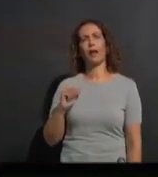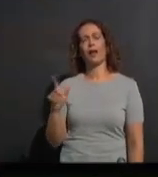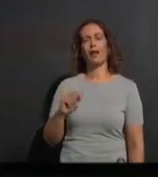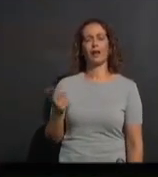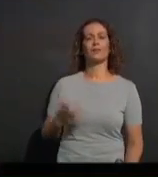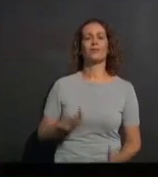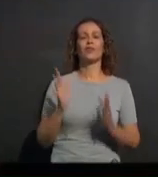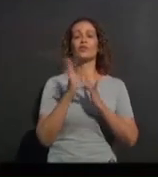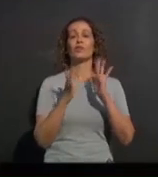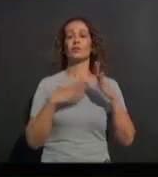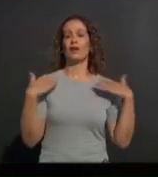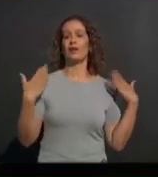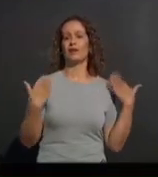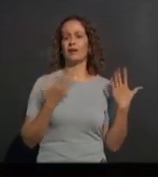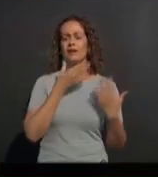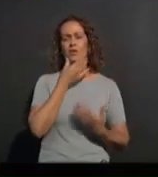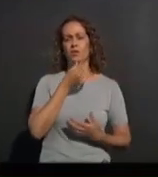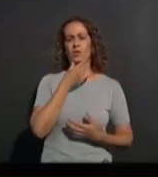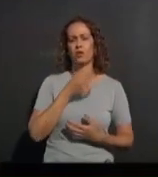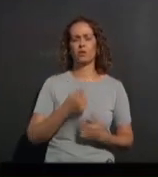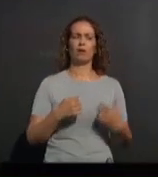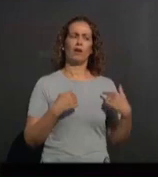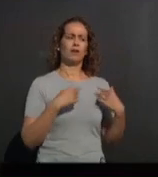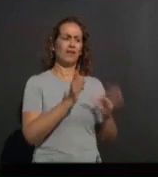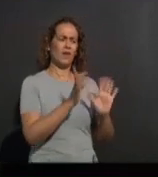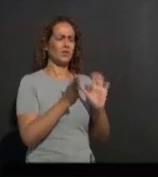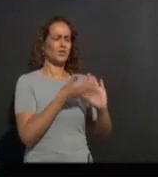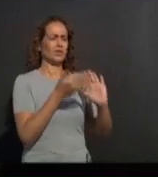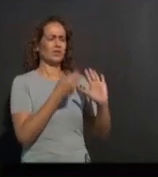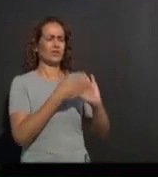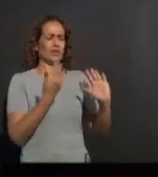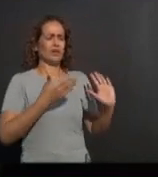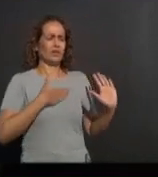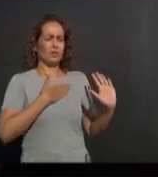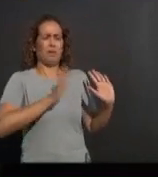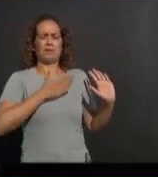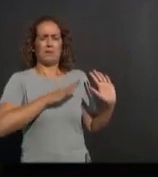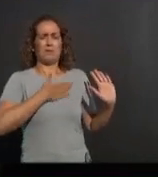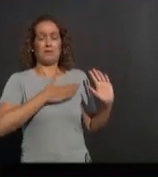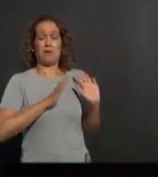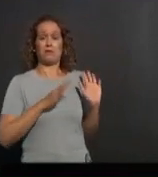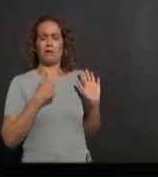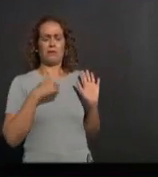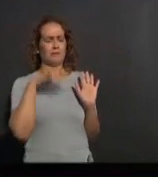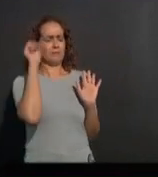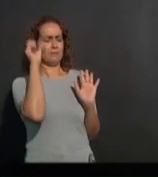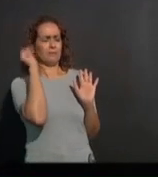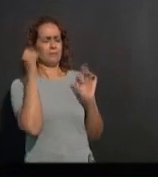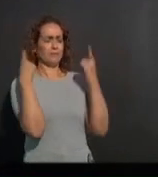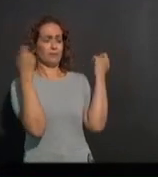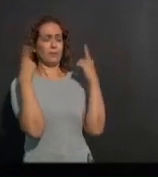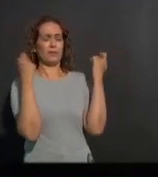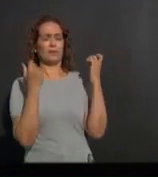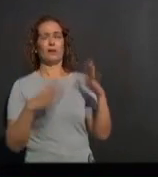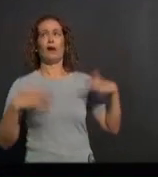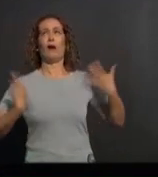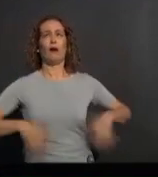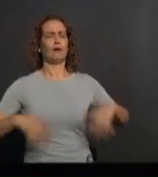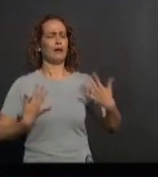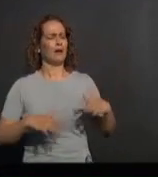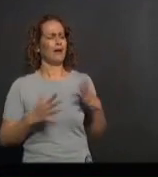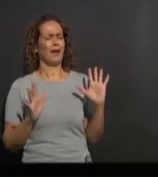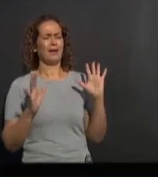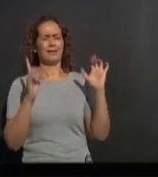Jesus, a alegria dos homens. Eu falei: não é a alegria dos homens, tira. Eu não gosto, porque quando eu ouço o barulho do celular, eu falo assim: ai,